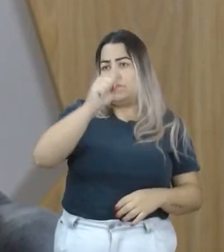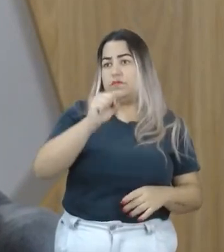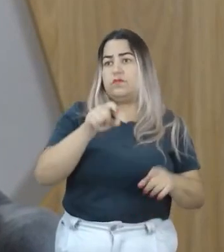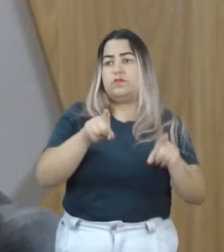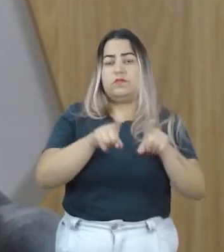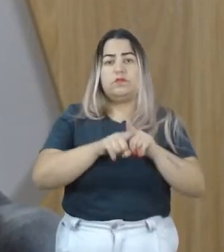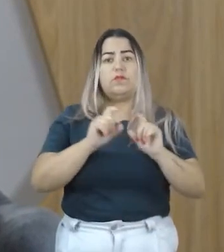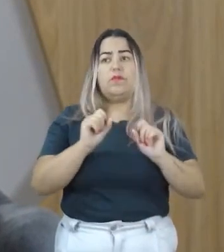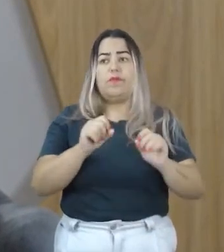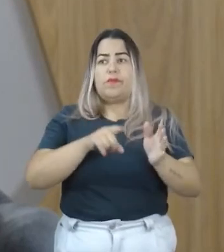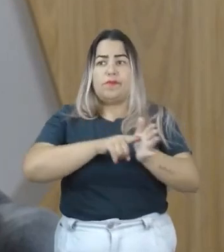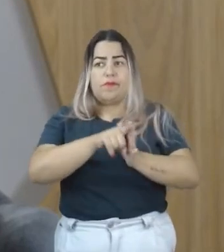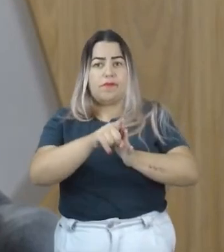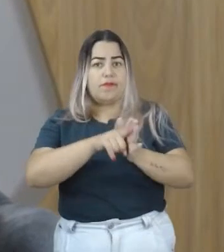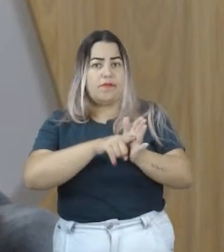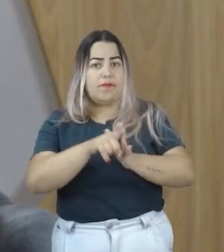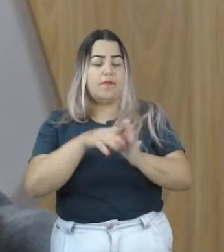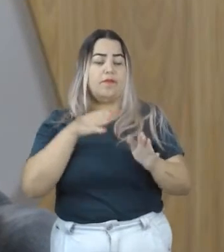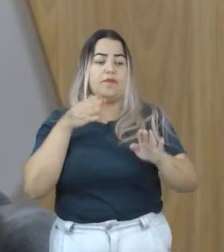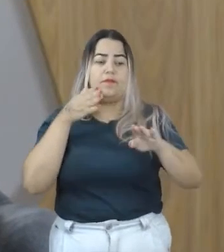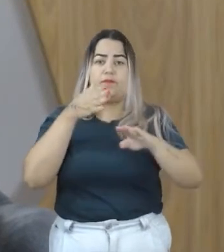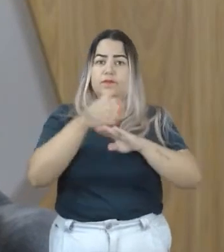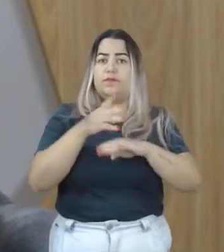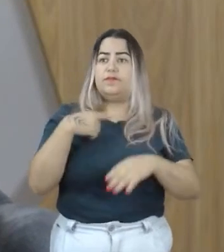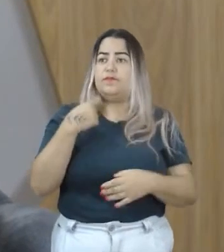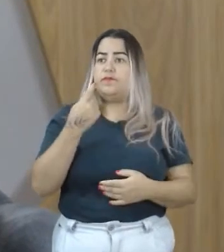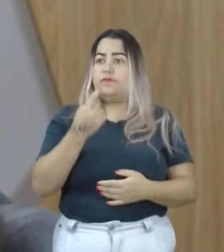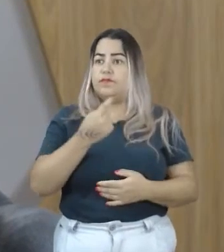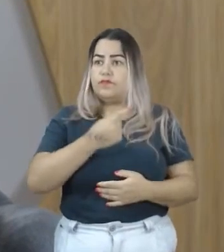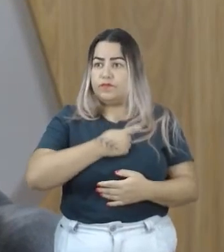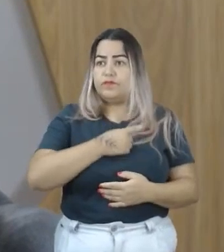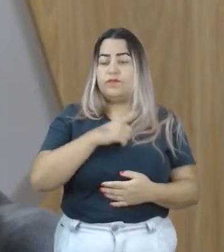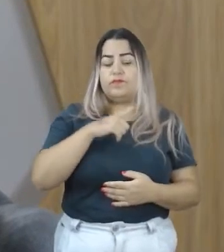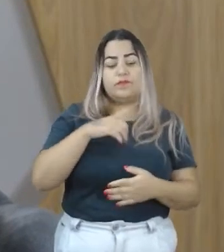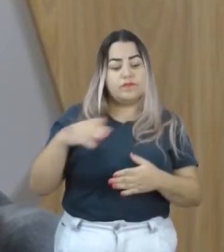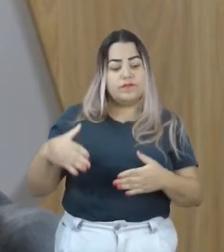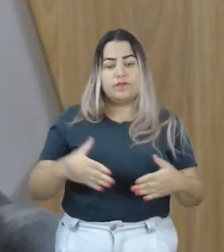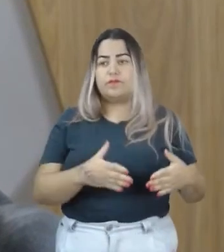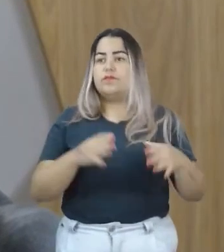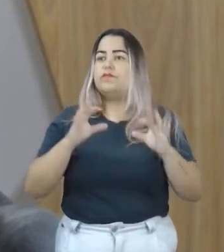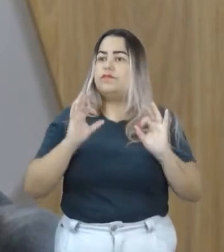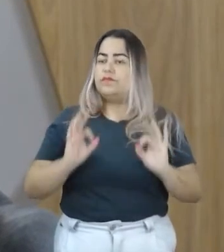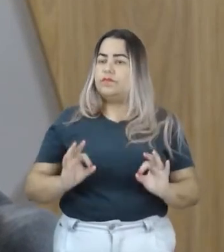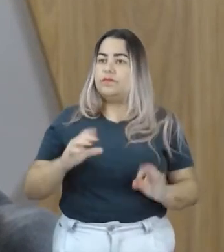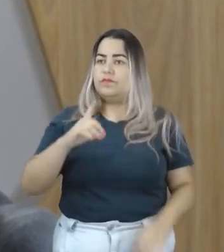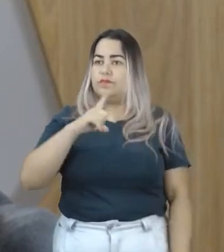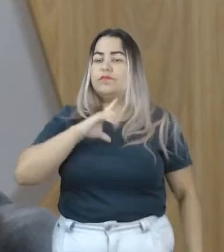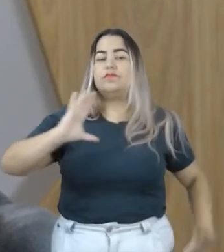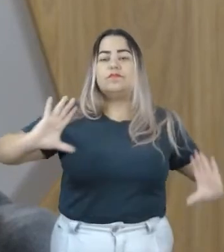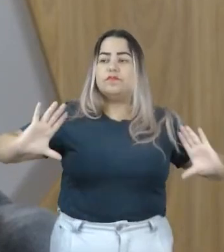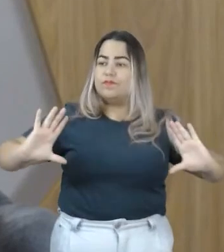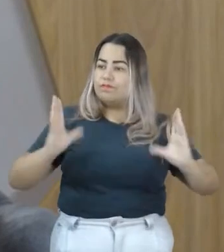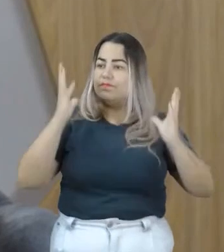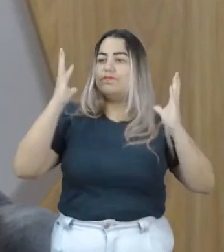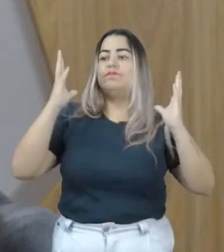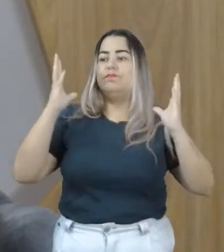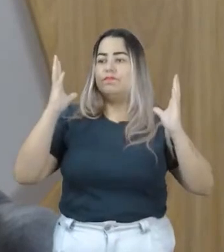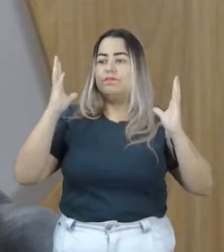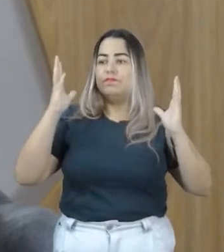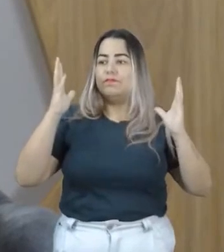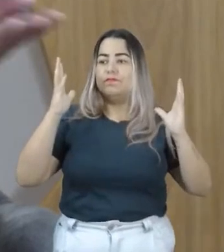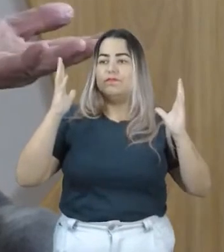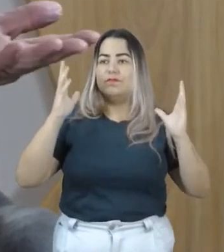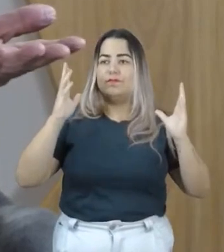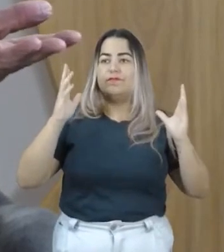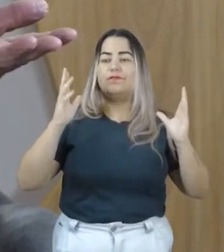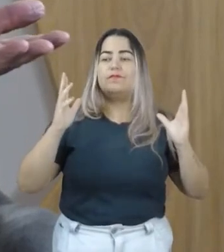desses especialistas e no acesso para a nossa rede. Mas estamos no caminho certo, só temos a comemorar, né? Eu sempre